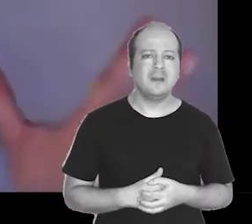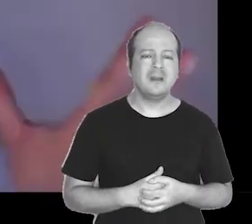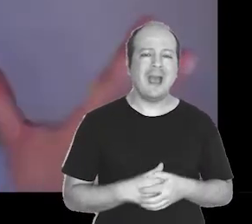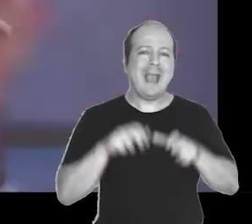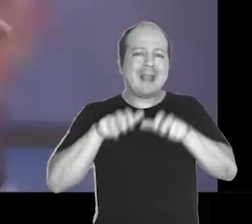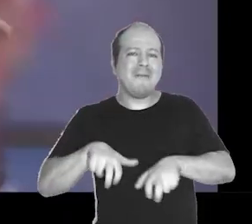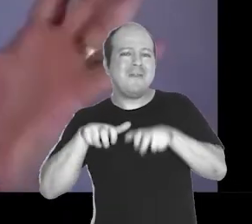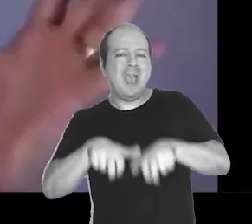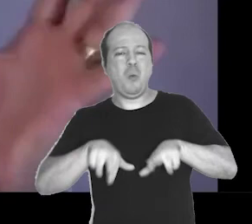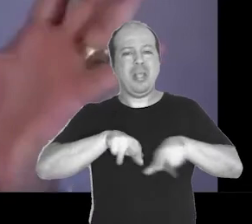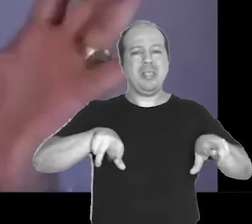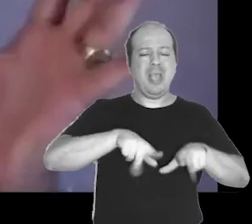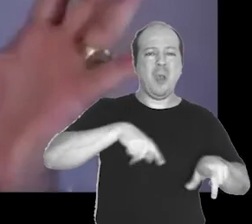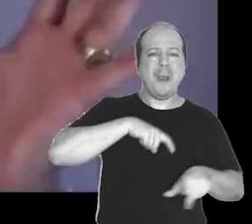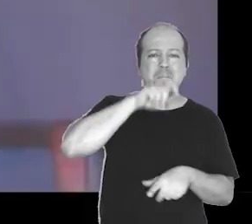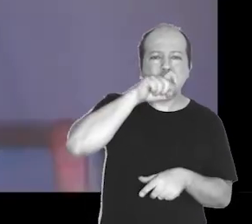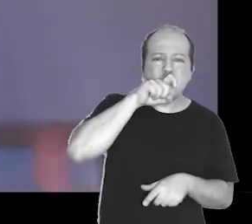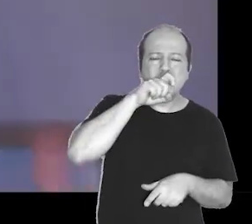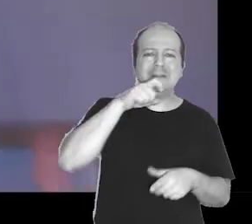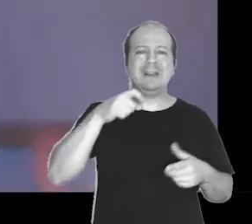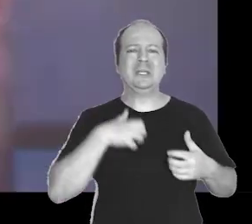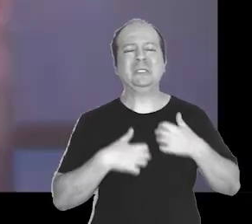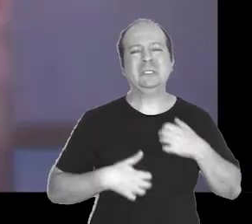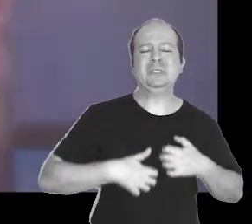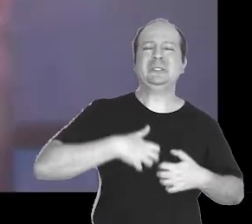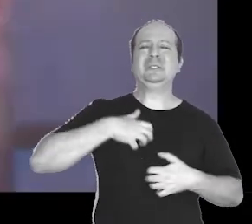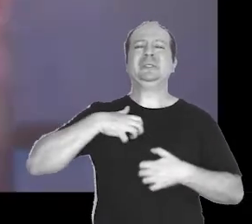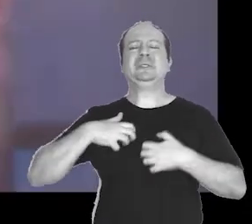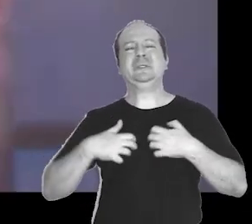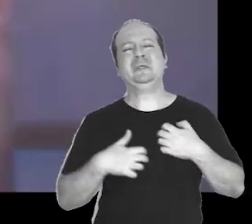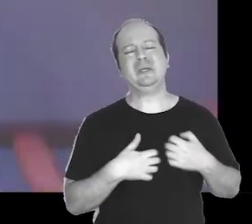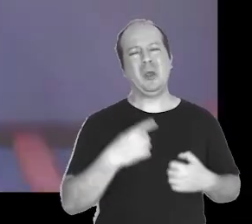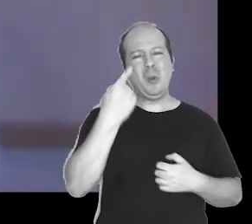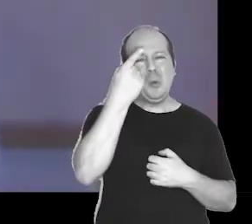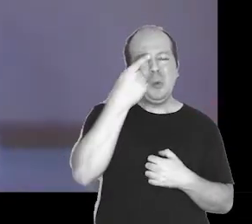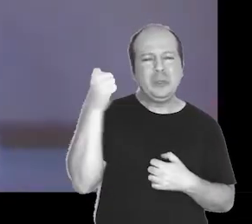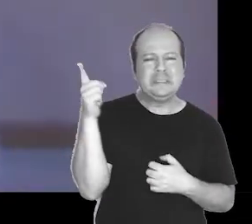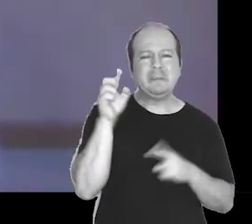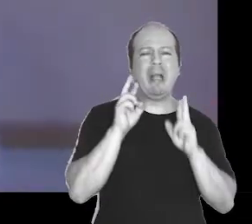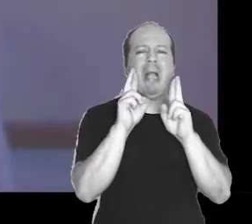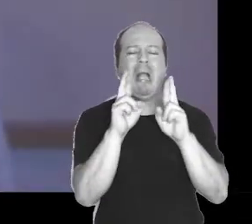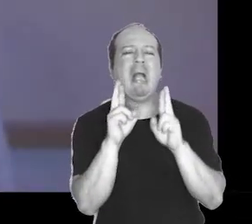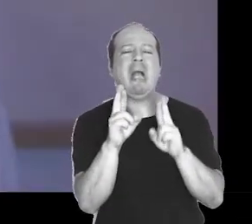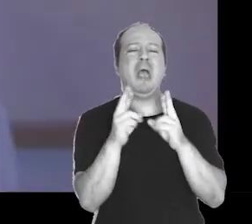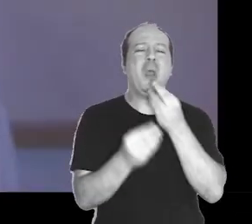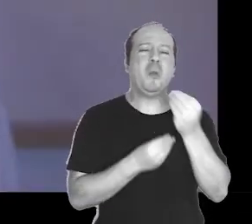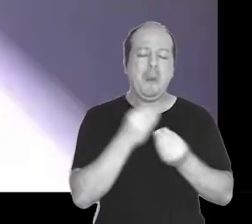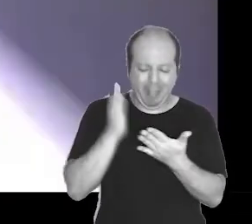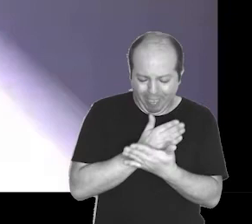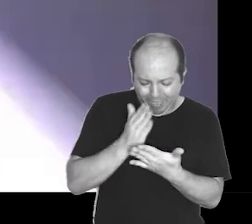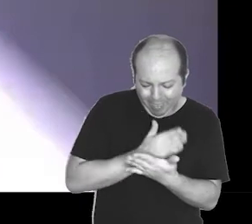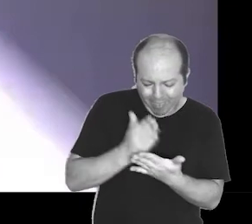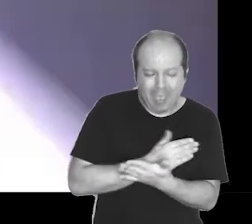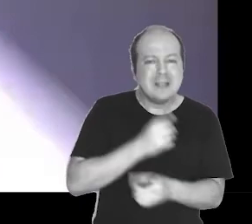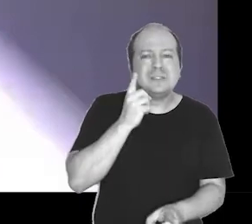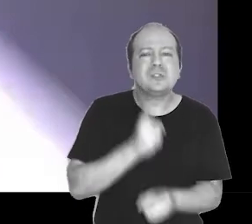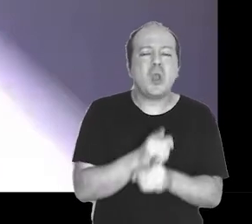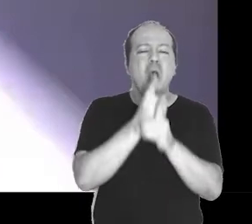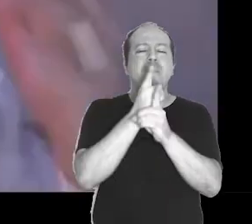não abutre. Fiquei desesperado. No último rompante de esperança, saí correndo atrás do livro de